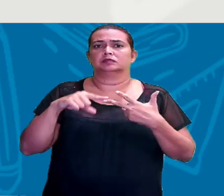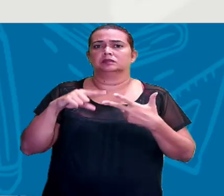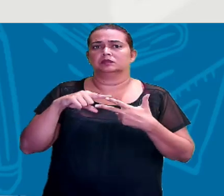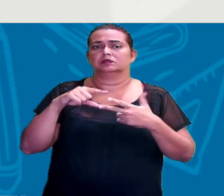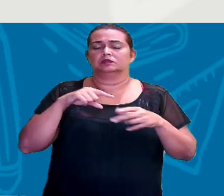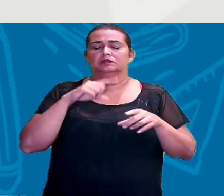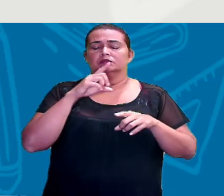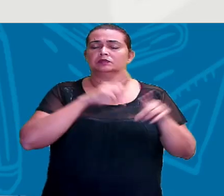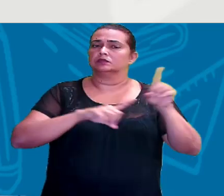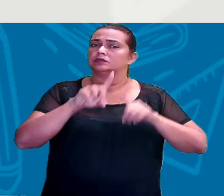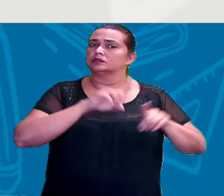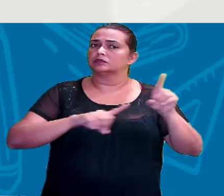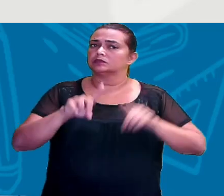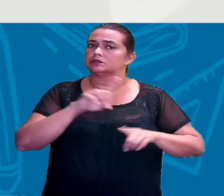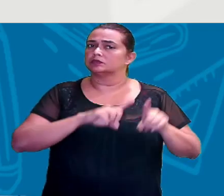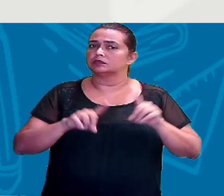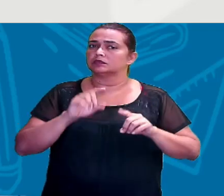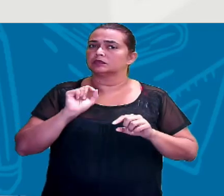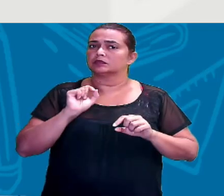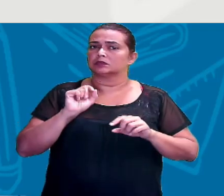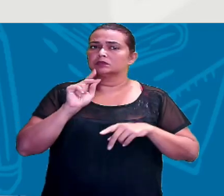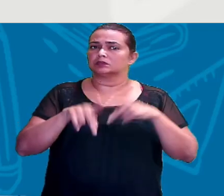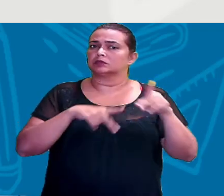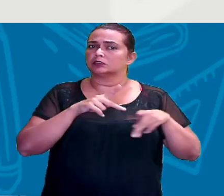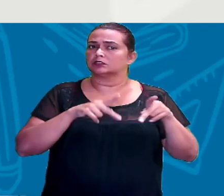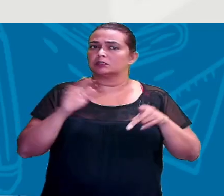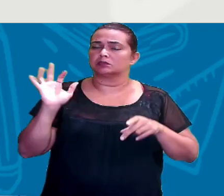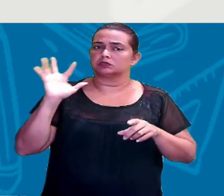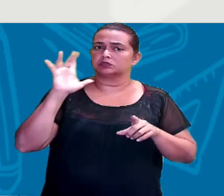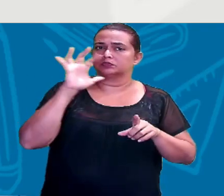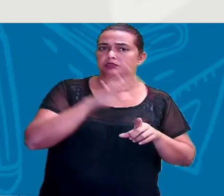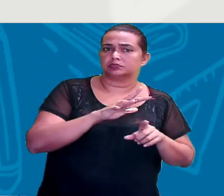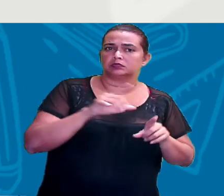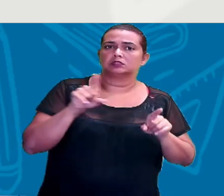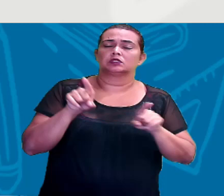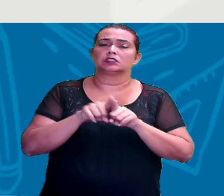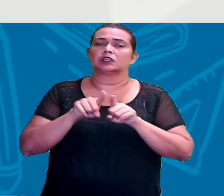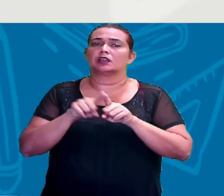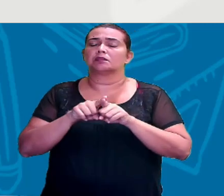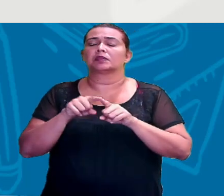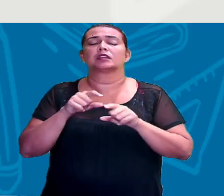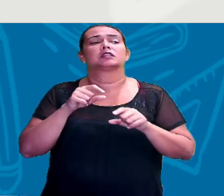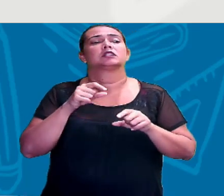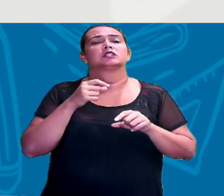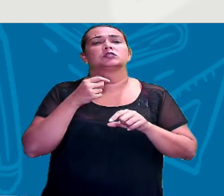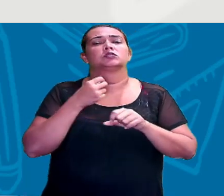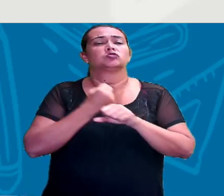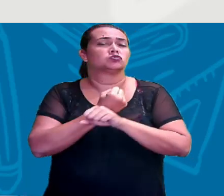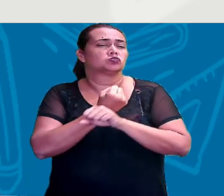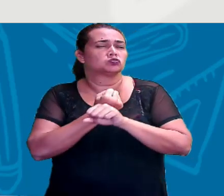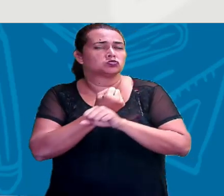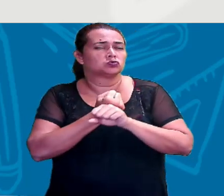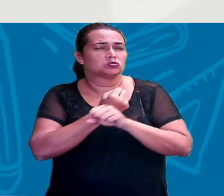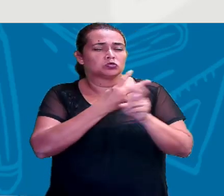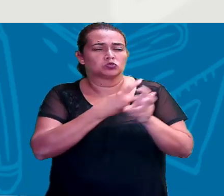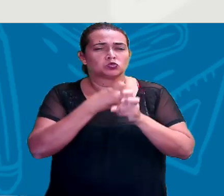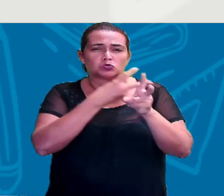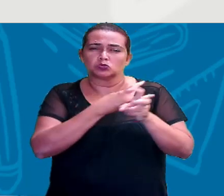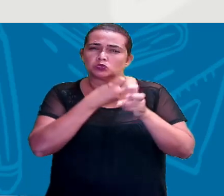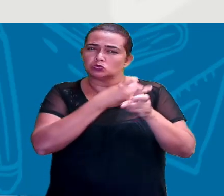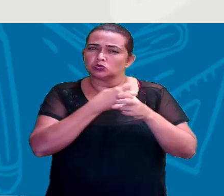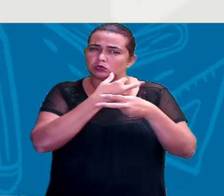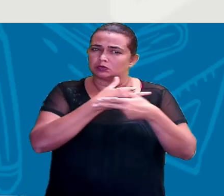colonização. A colonização de povoamento e a colonização de exploração. Qual é a colonização de povoamento?